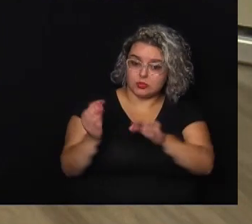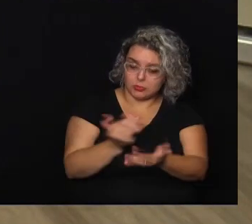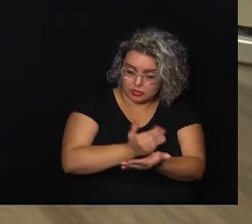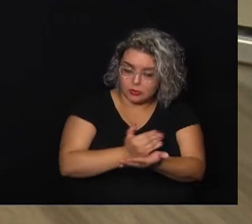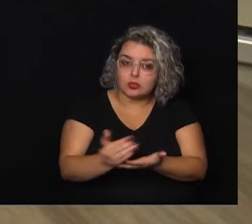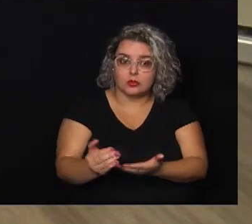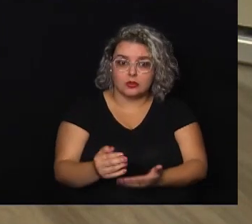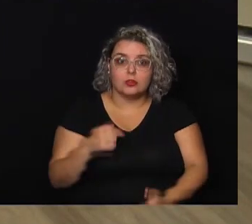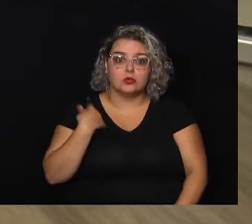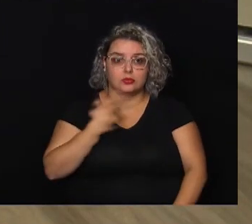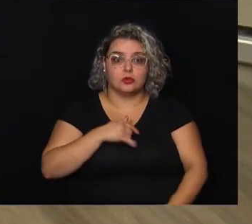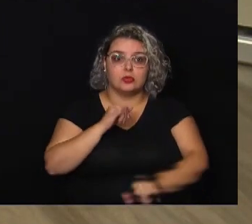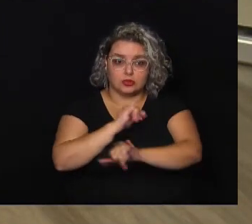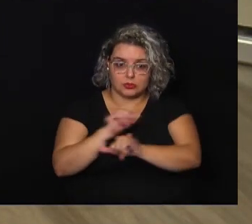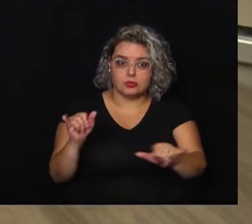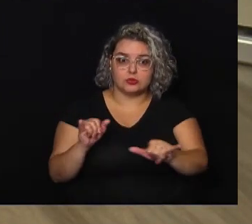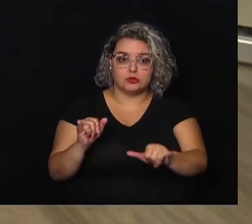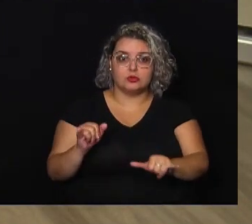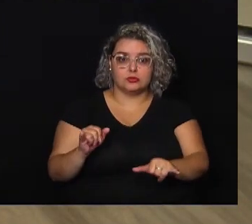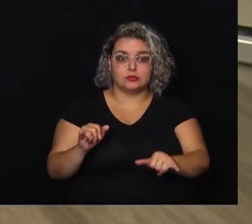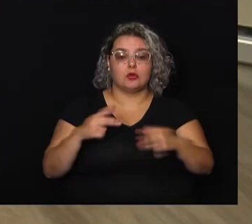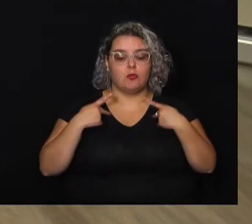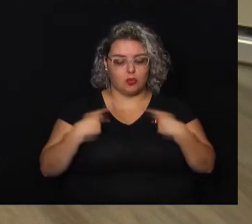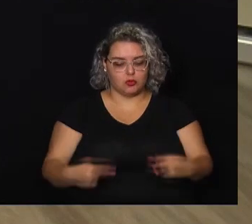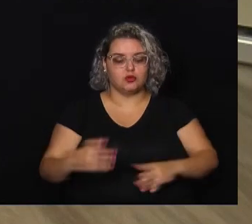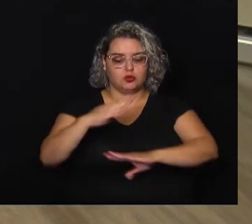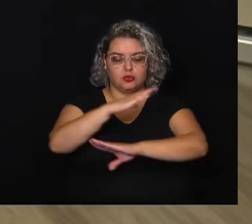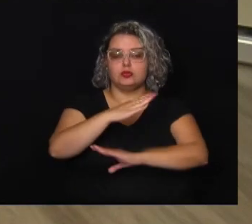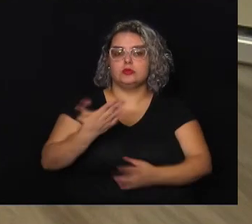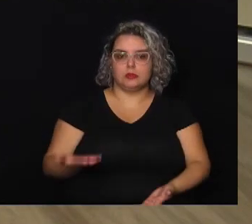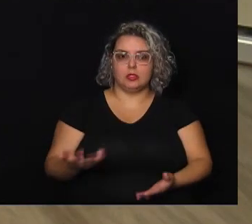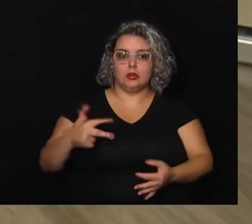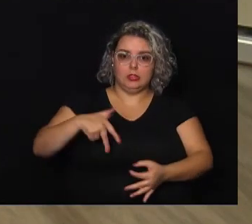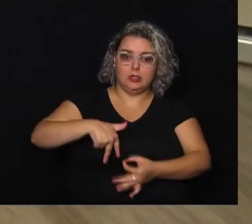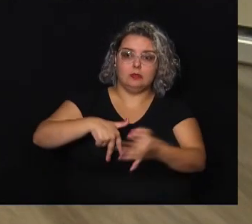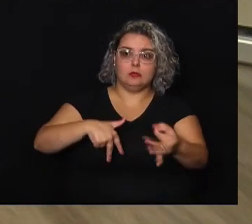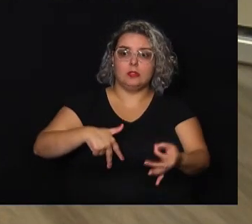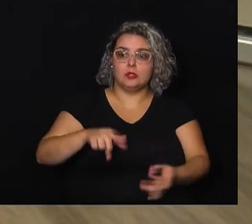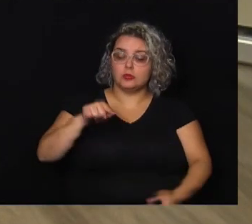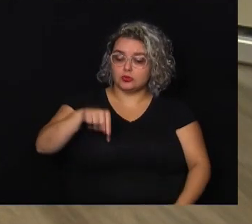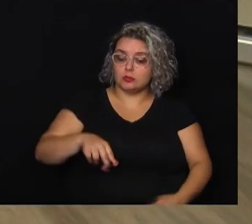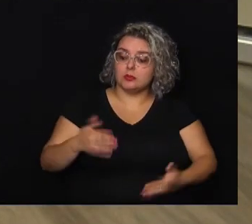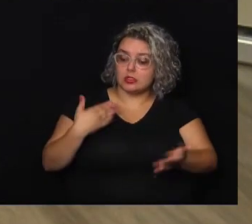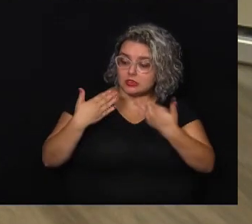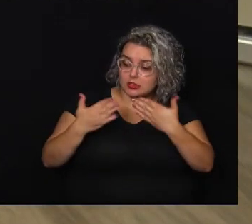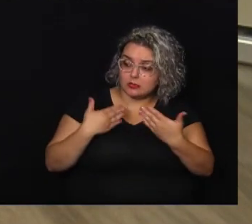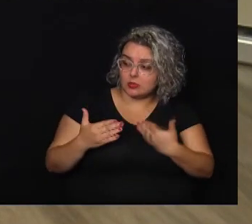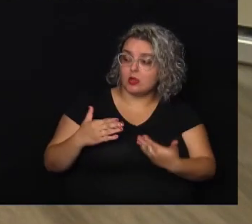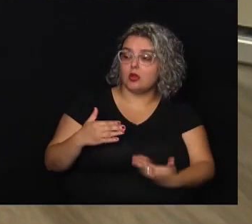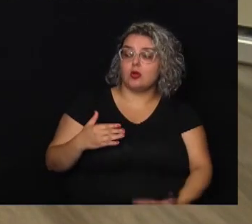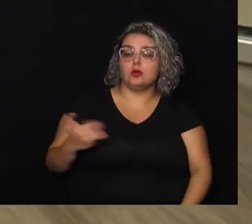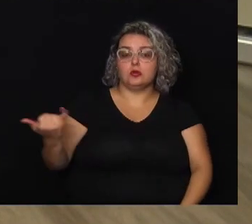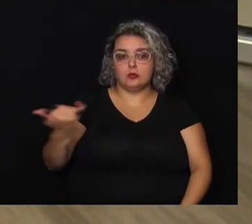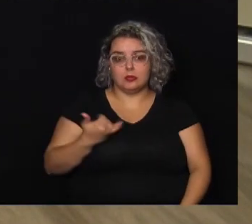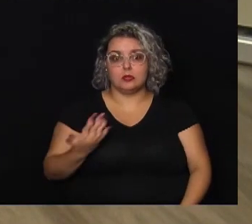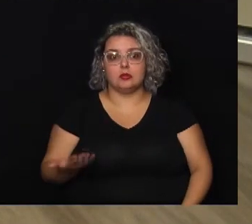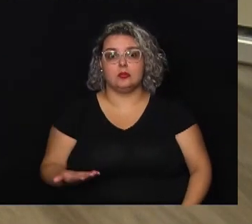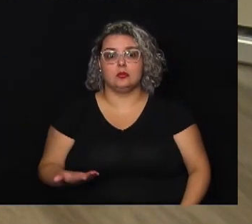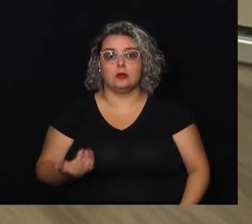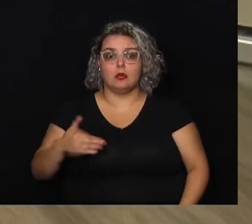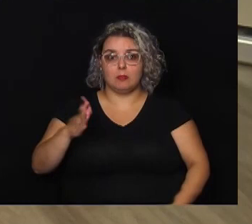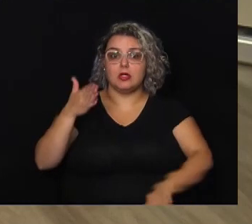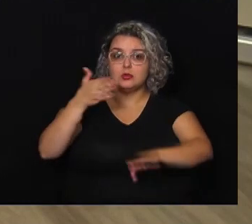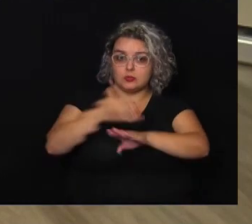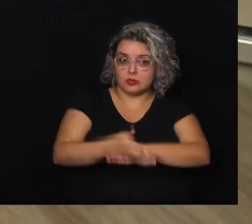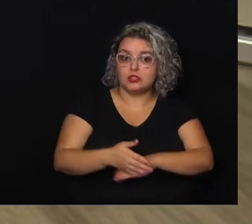nós colocamos aqui o posicionamento da Câmara Municipal de Campinas. Sobre esse diálogo que você citou há pouco, mais uma